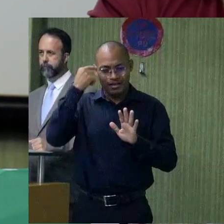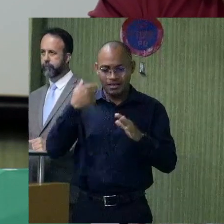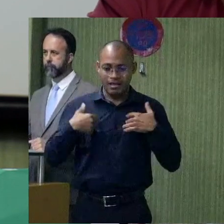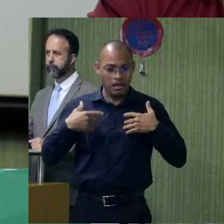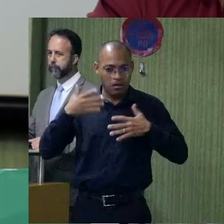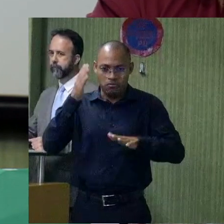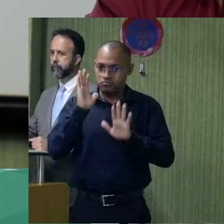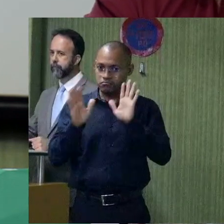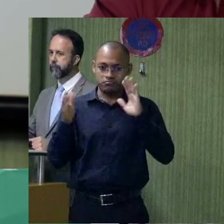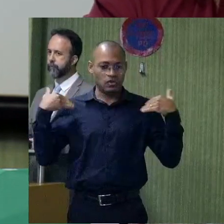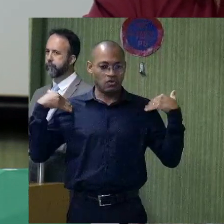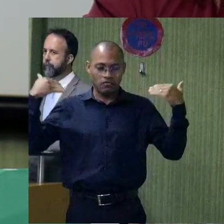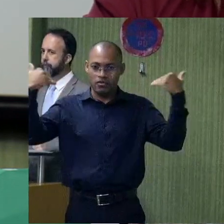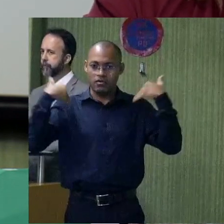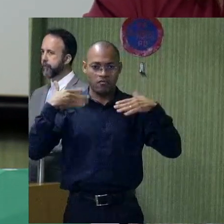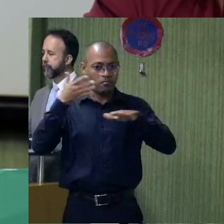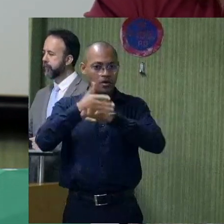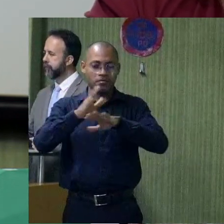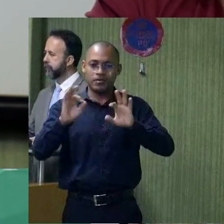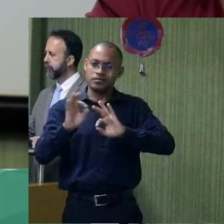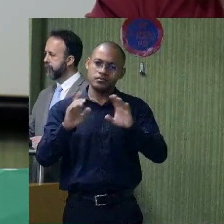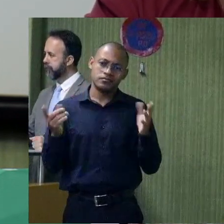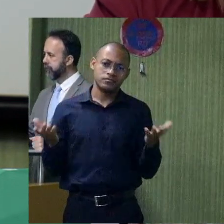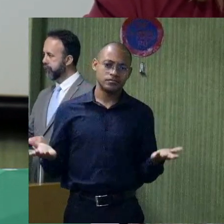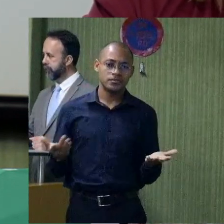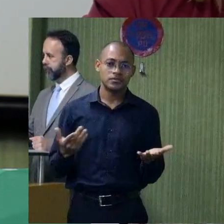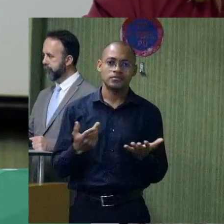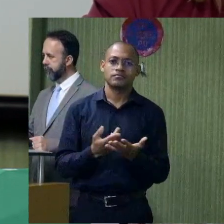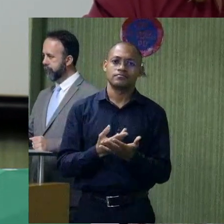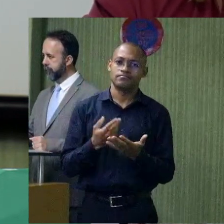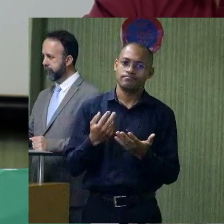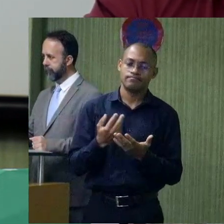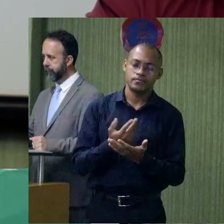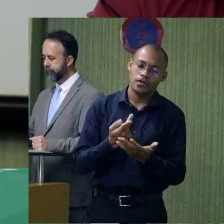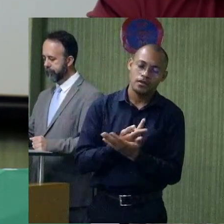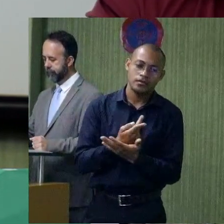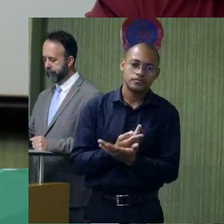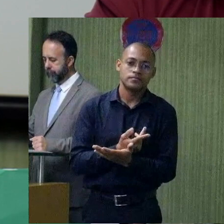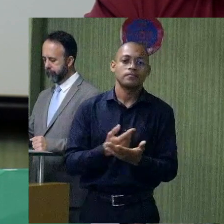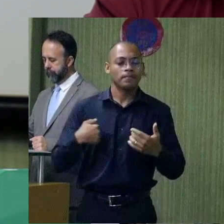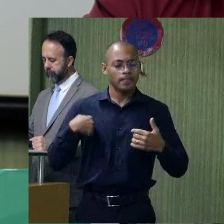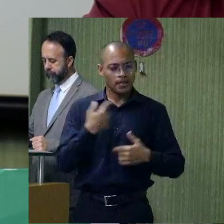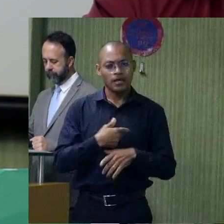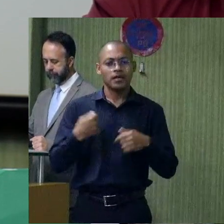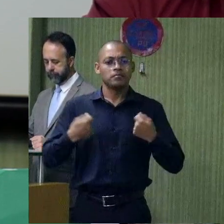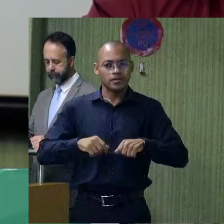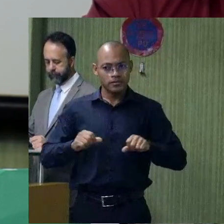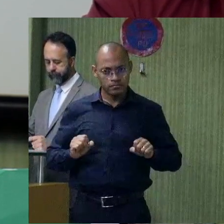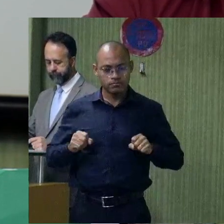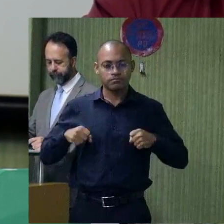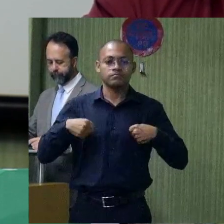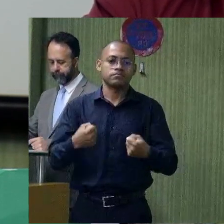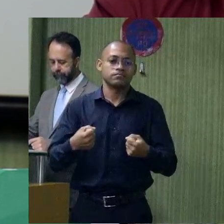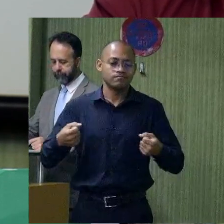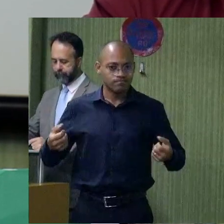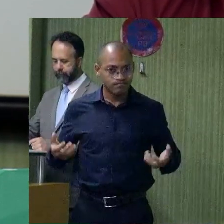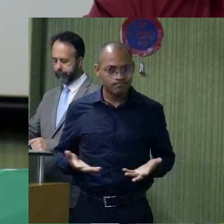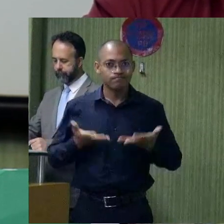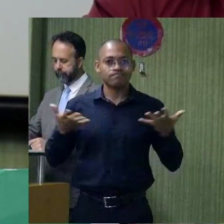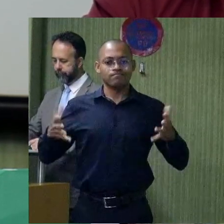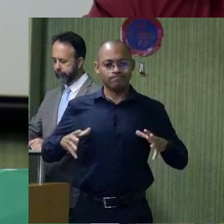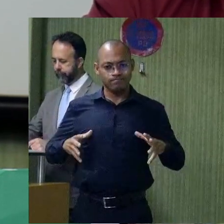tem como e não somos isolados e não podemos ser isolados então a gente precisa cada vez mais fazer atuações